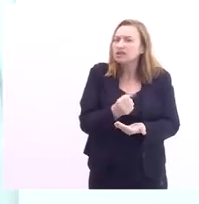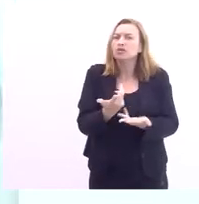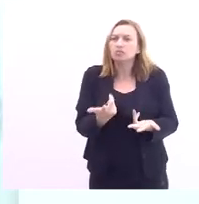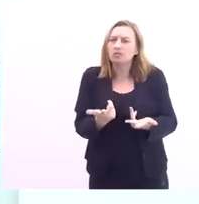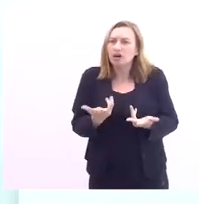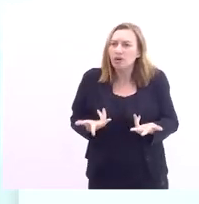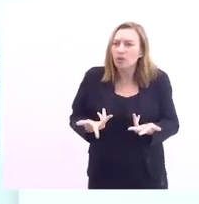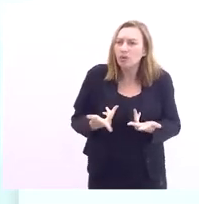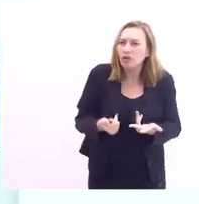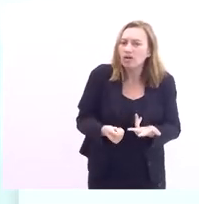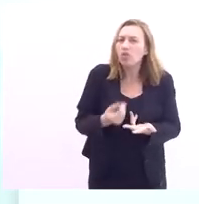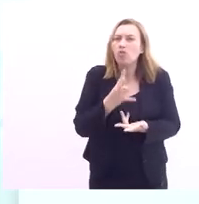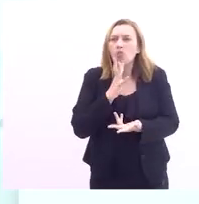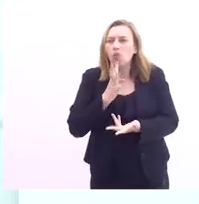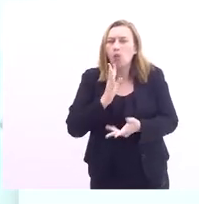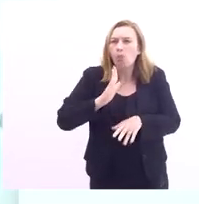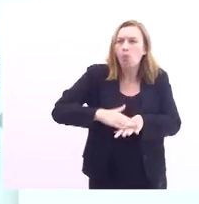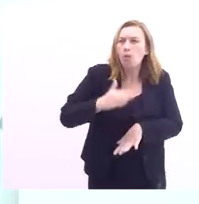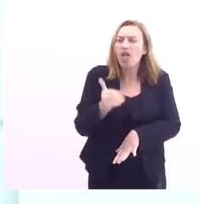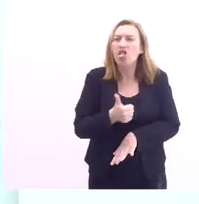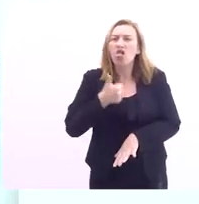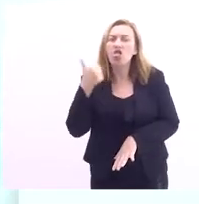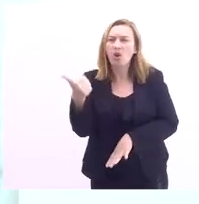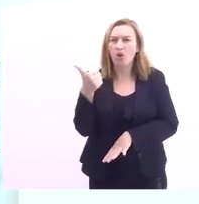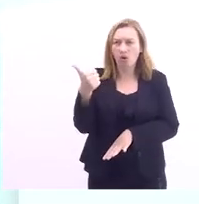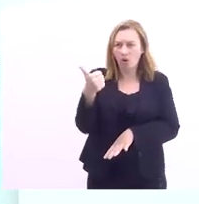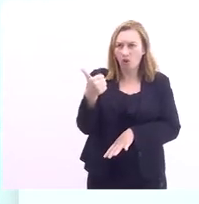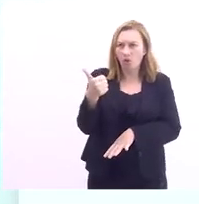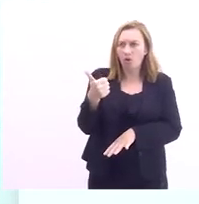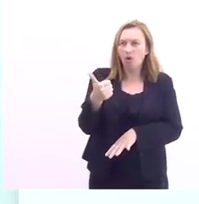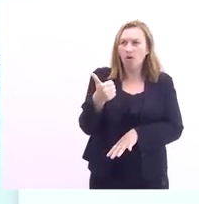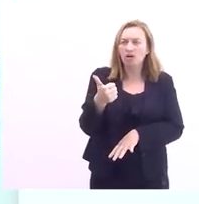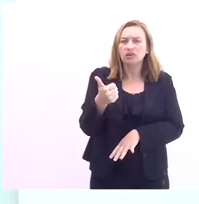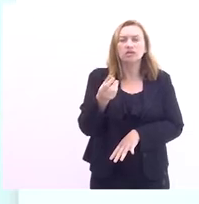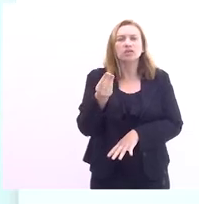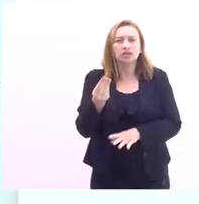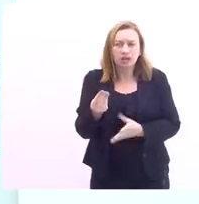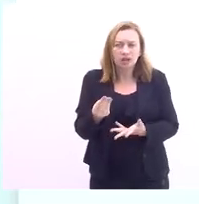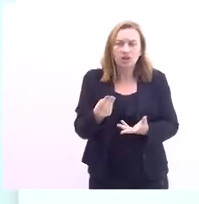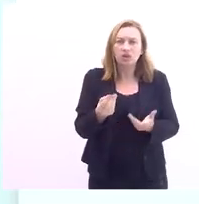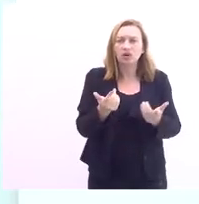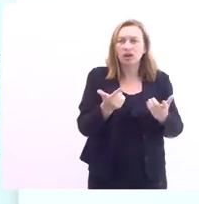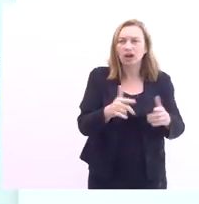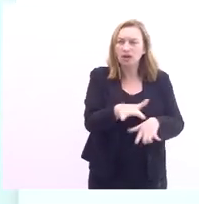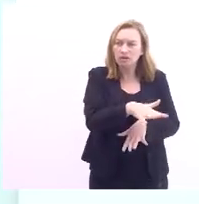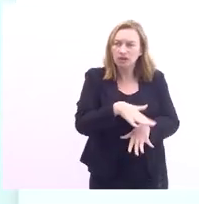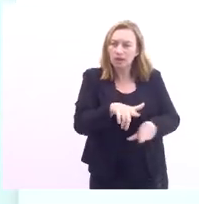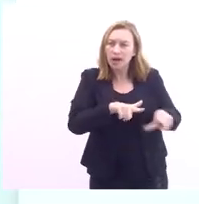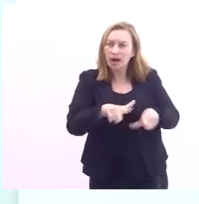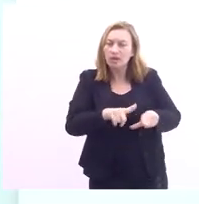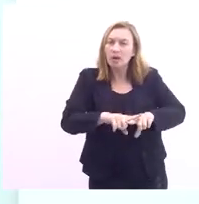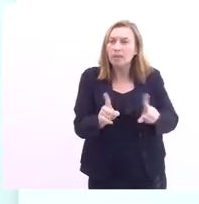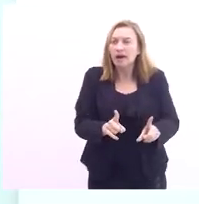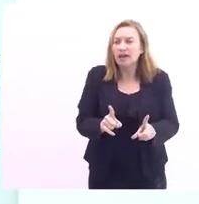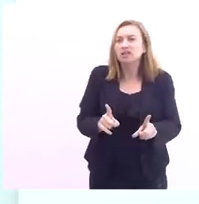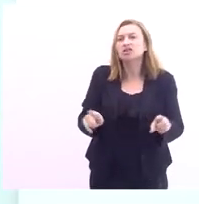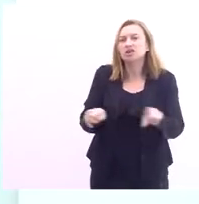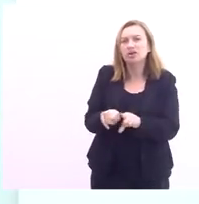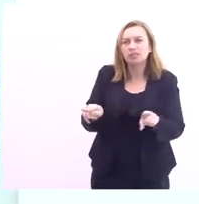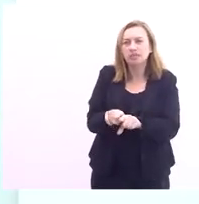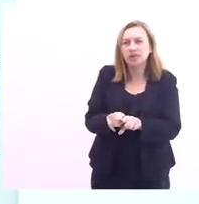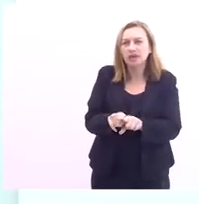expertise, por melhor conhecer o mercado, saber as suas oportunidades, está ótimo. Mas que também se